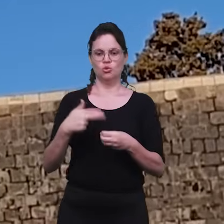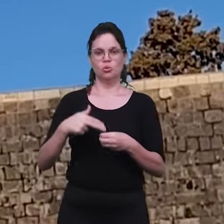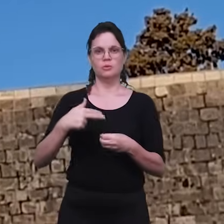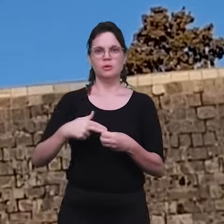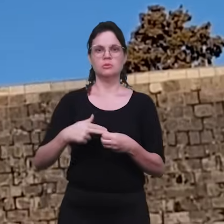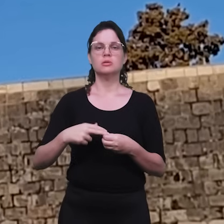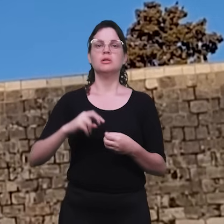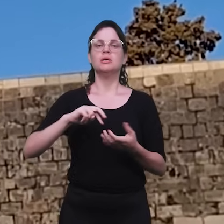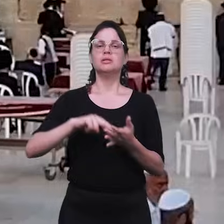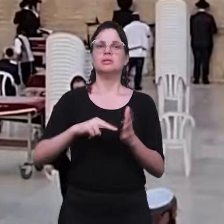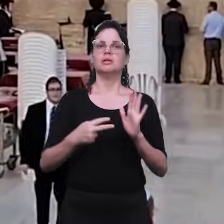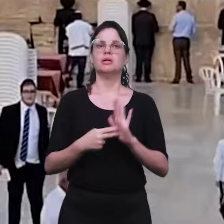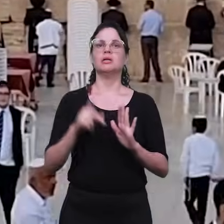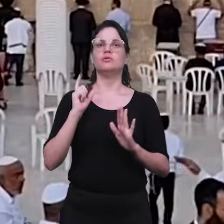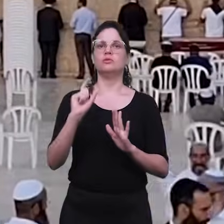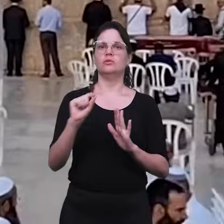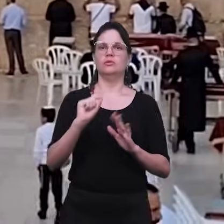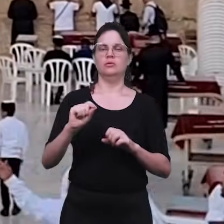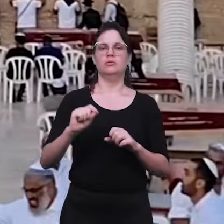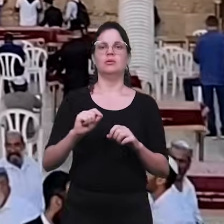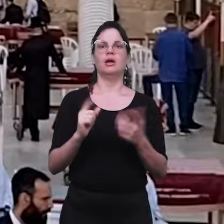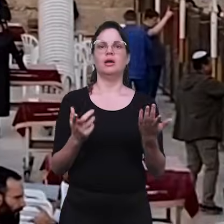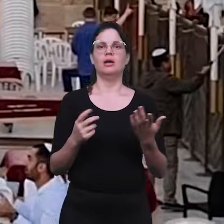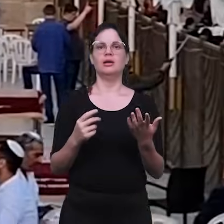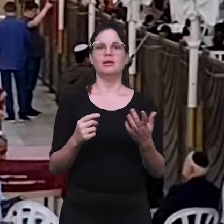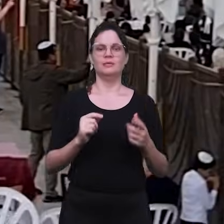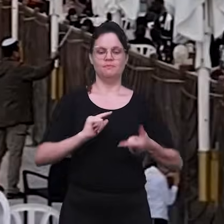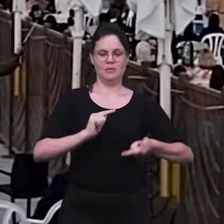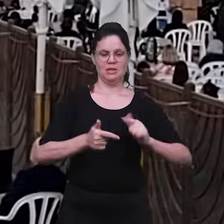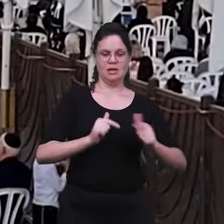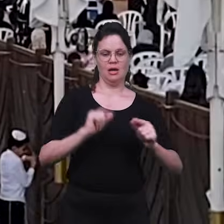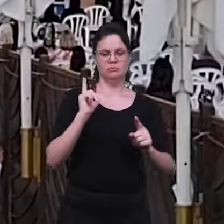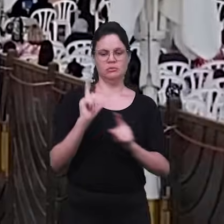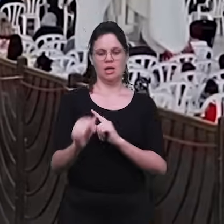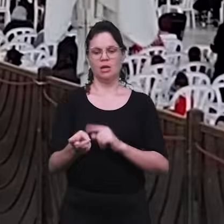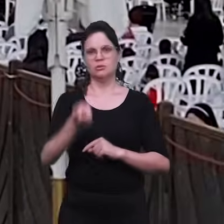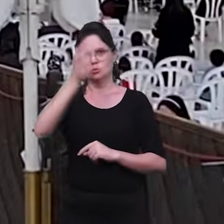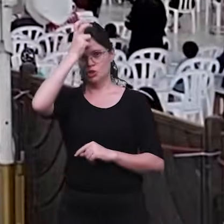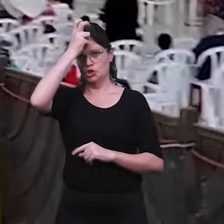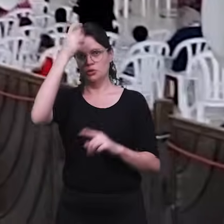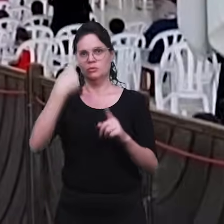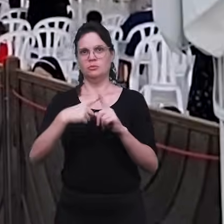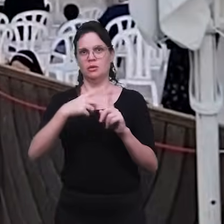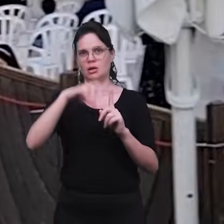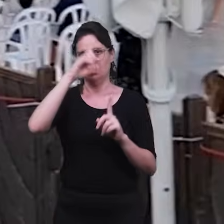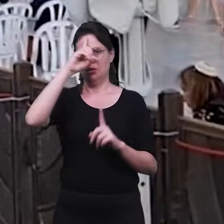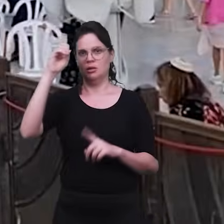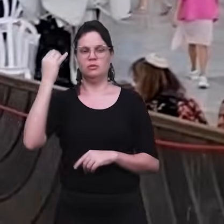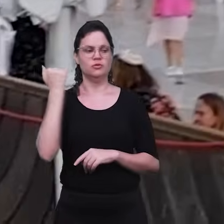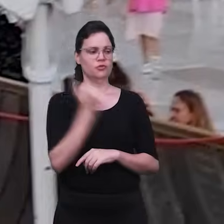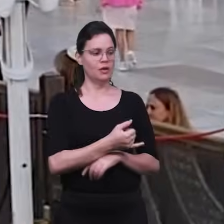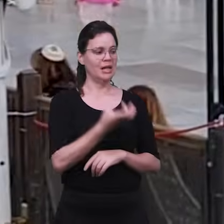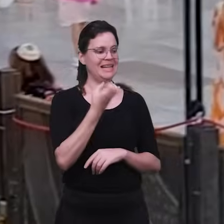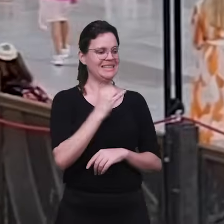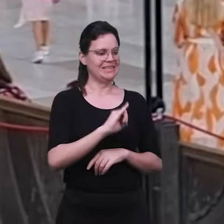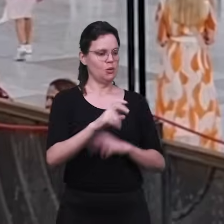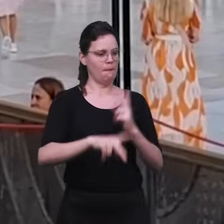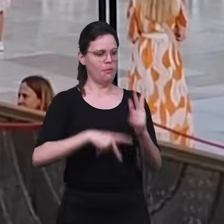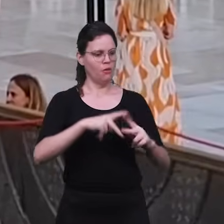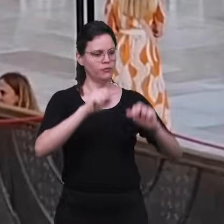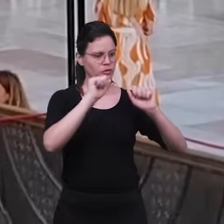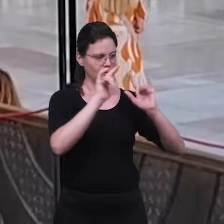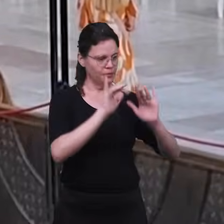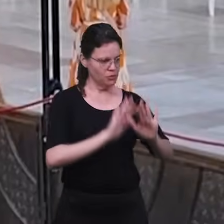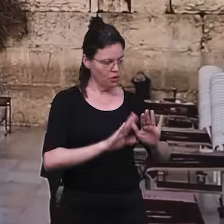Israel saindo do Egito. Então o Senhor dá essa palavra: abençoarei os que te abençoarem, amaldiçoarei os